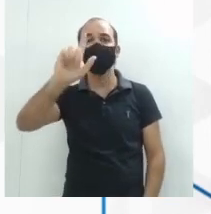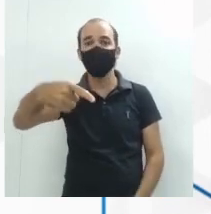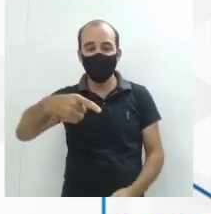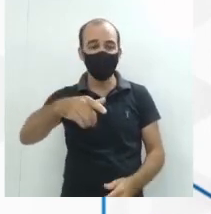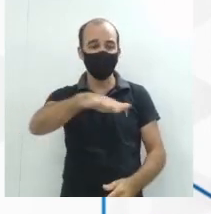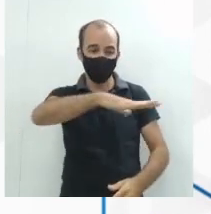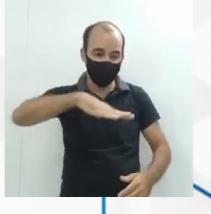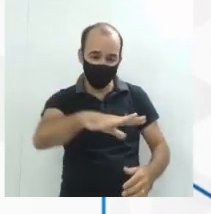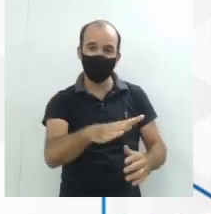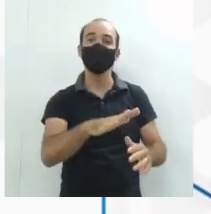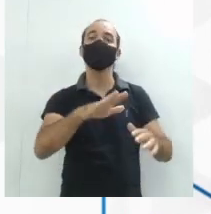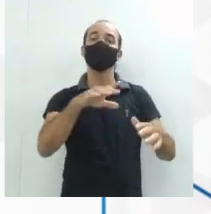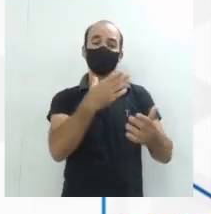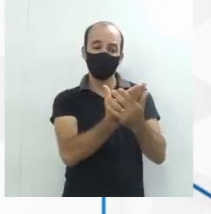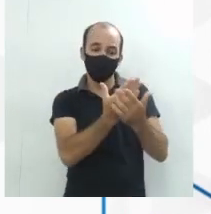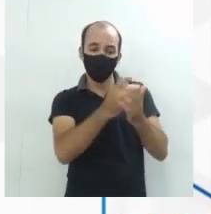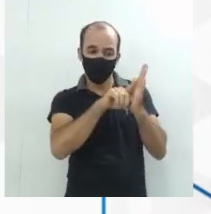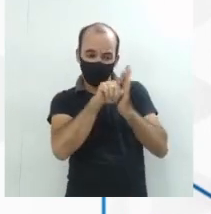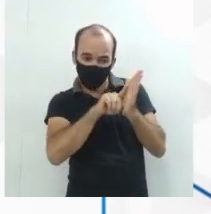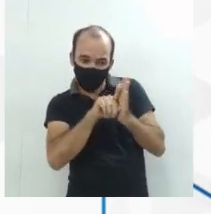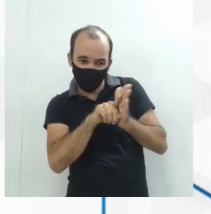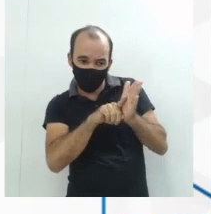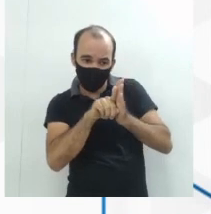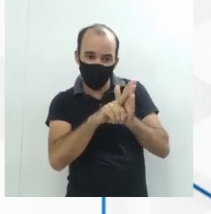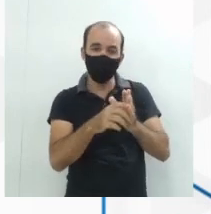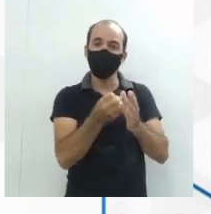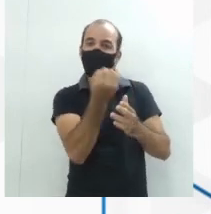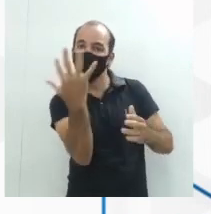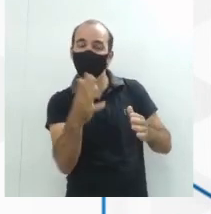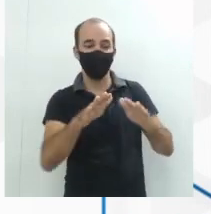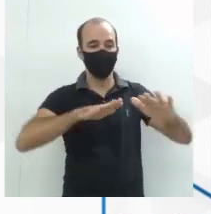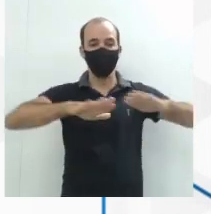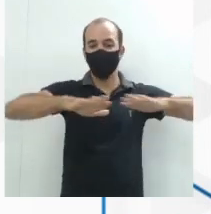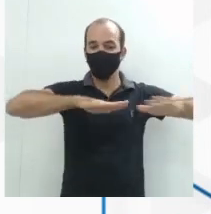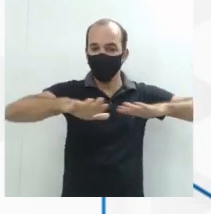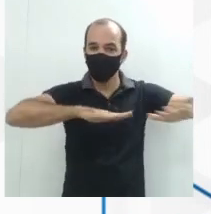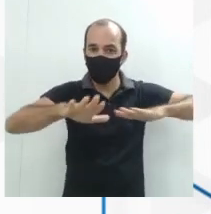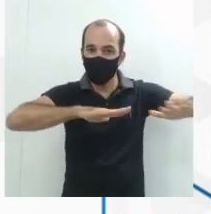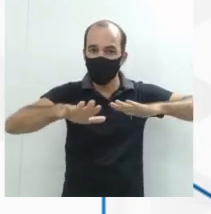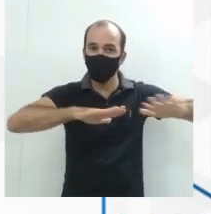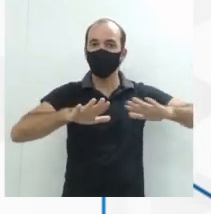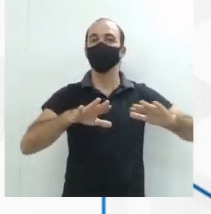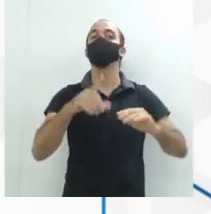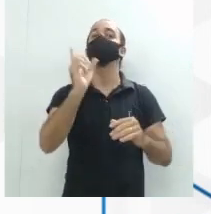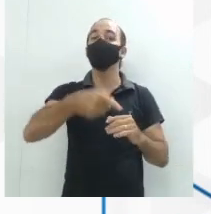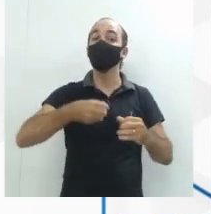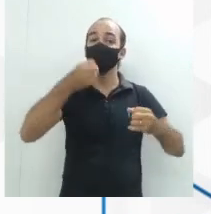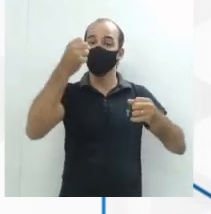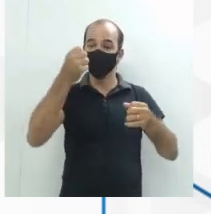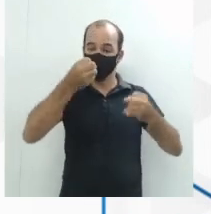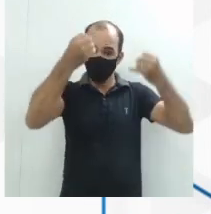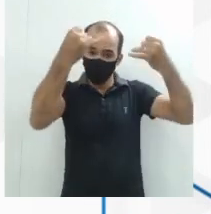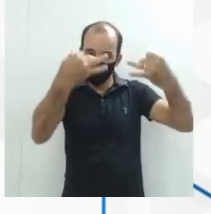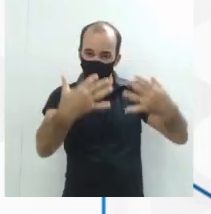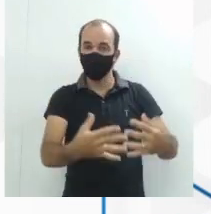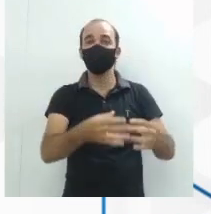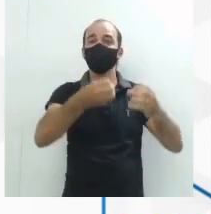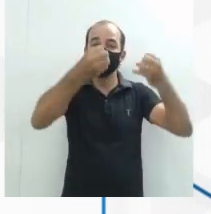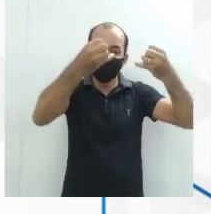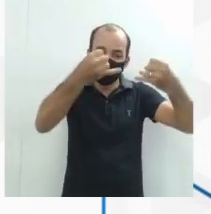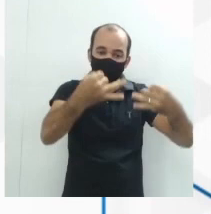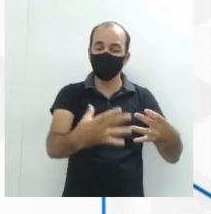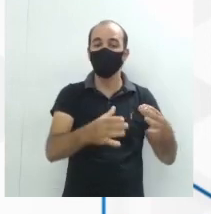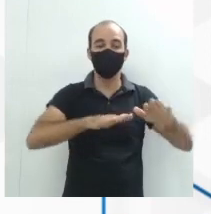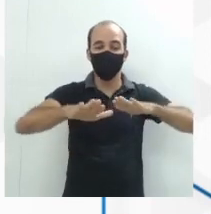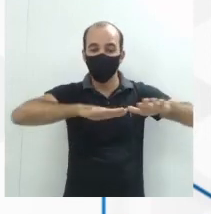os movimentos. A cinemática é uma abordagem descritiva dos movimentos. Ela descreve